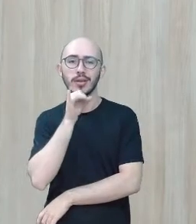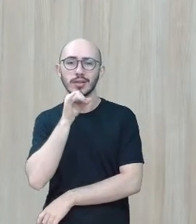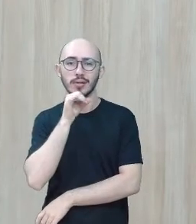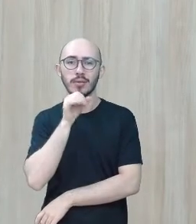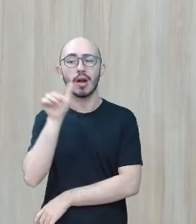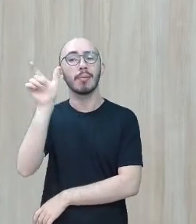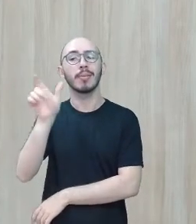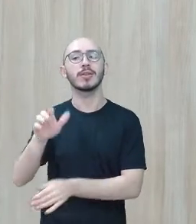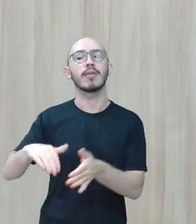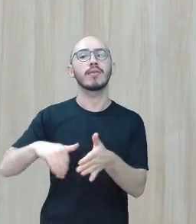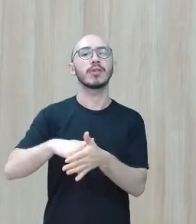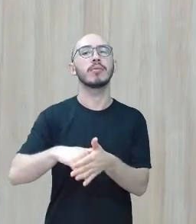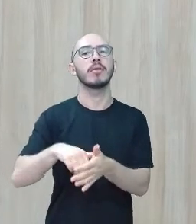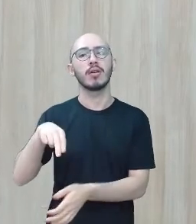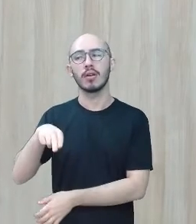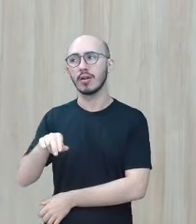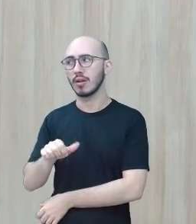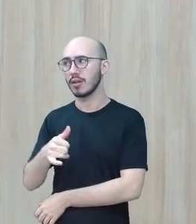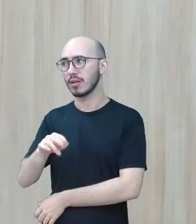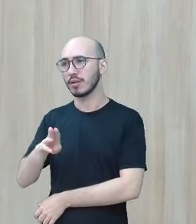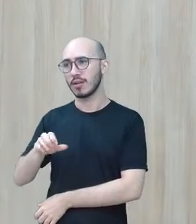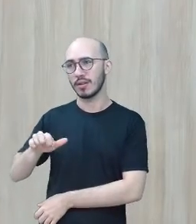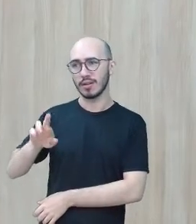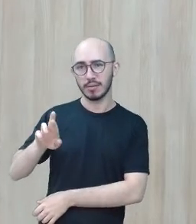Então, às vezes, é um público.